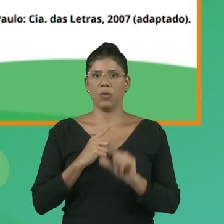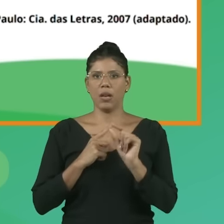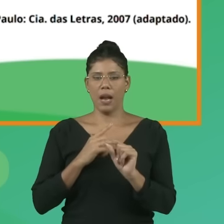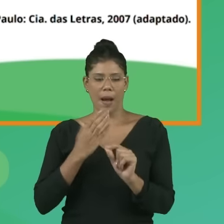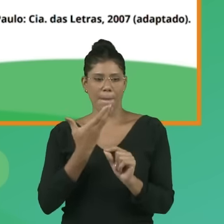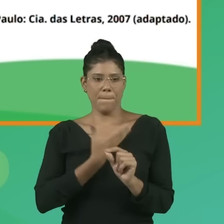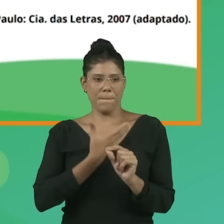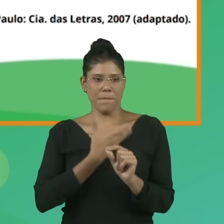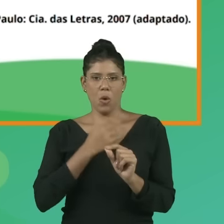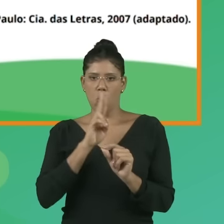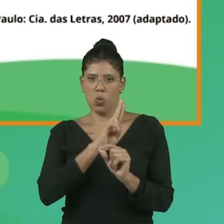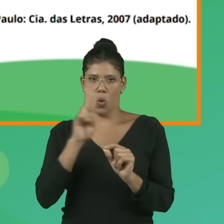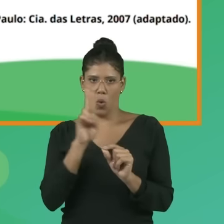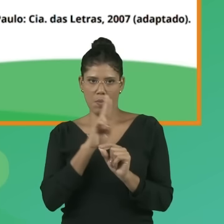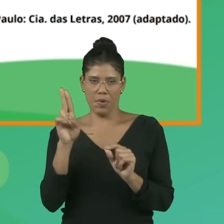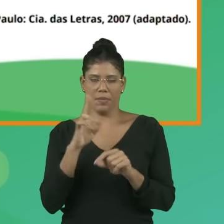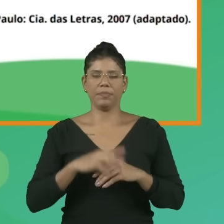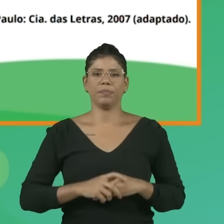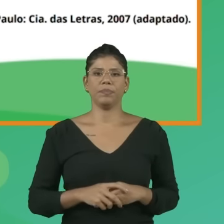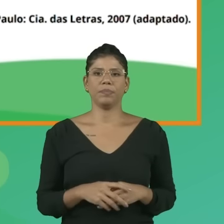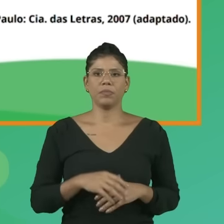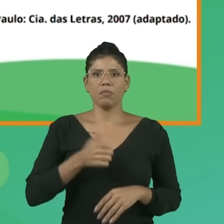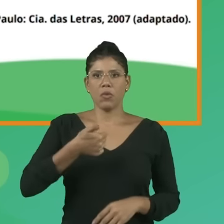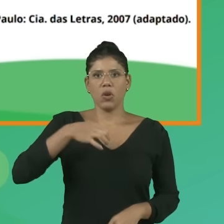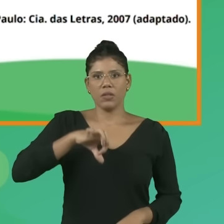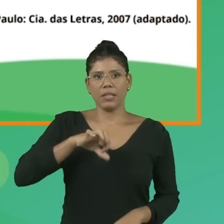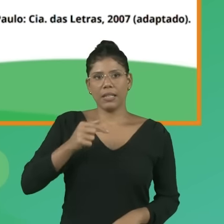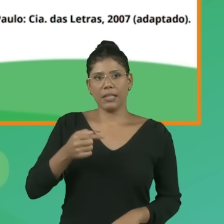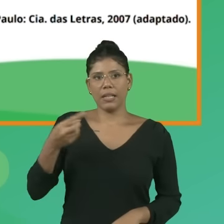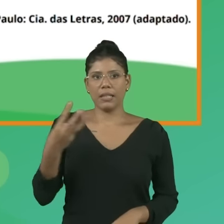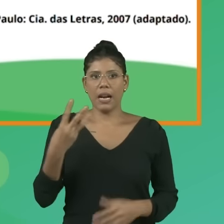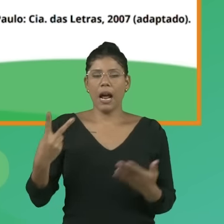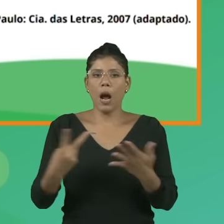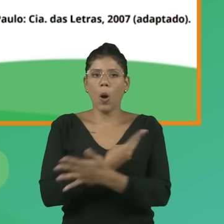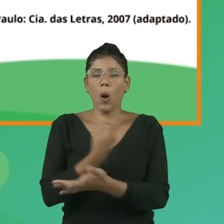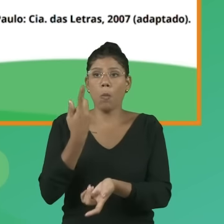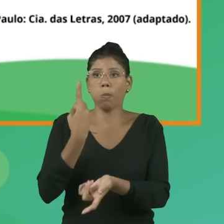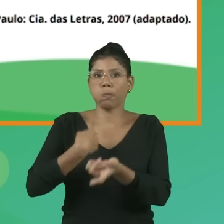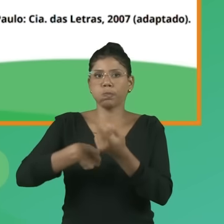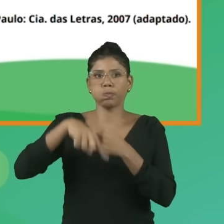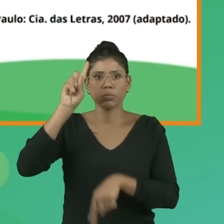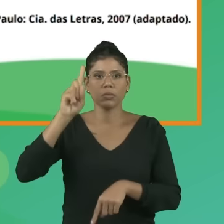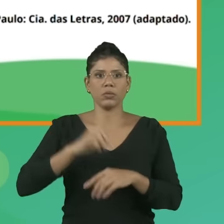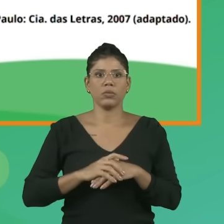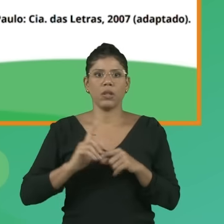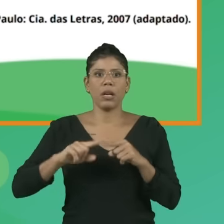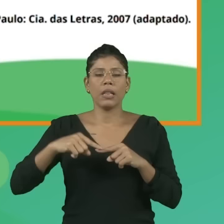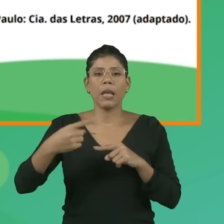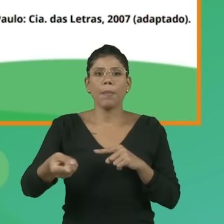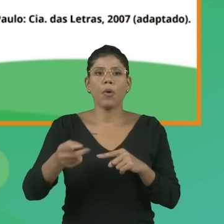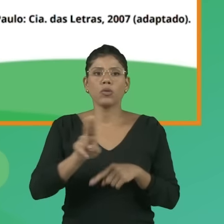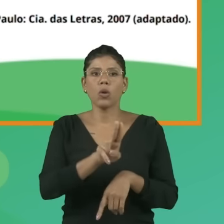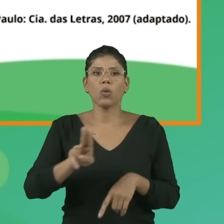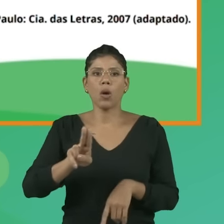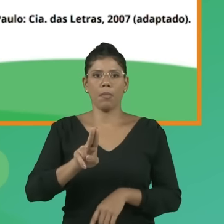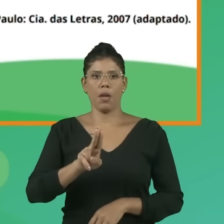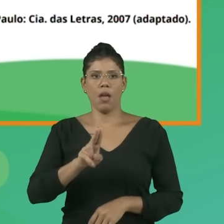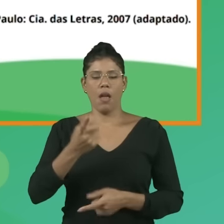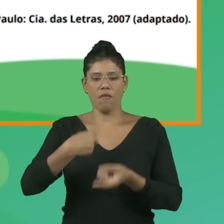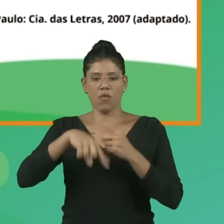Mina, as amigas dela. Em 1973, aconteceu uma revolução que depois foi chamada de Revolução Islâmica.